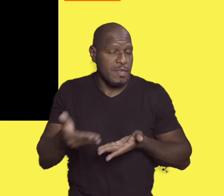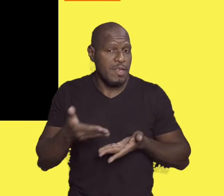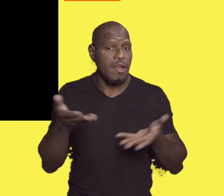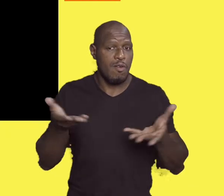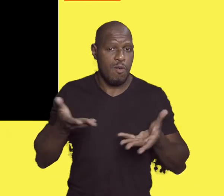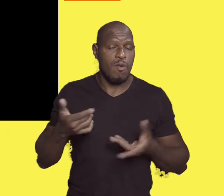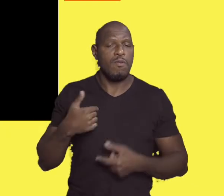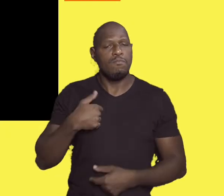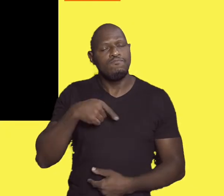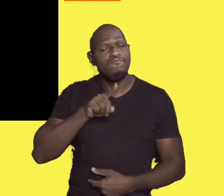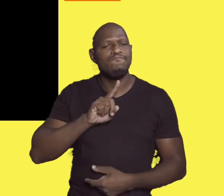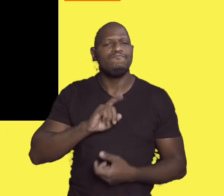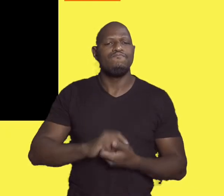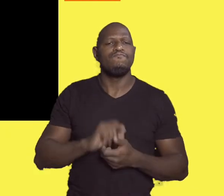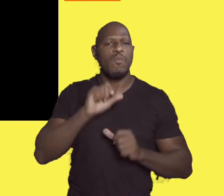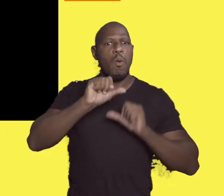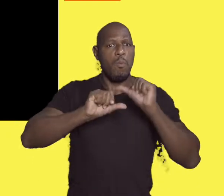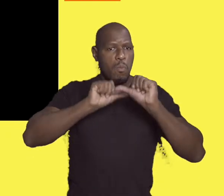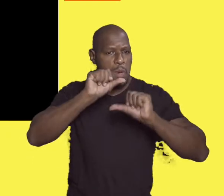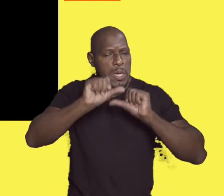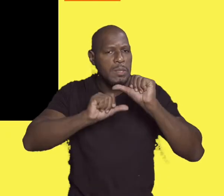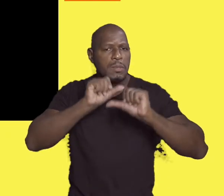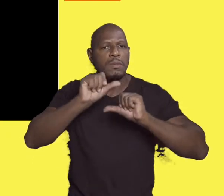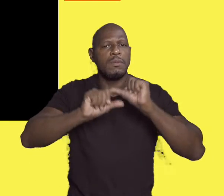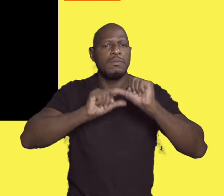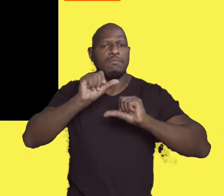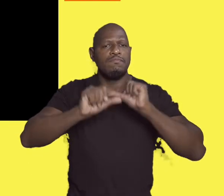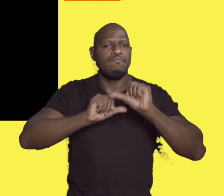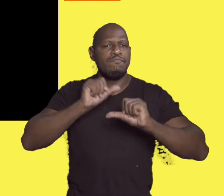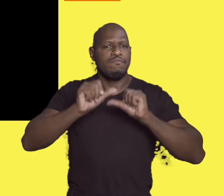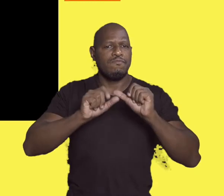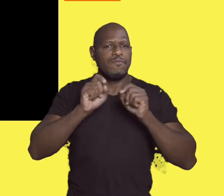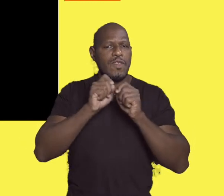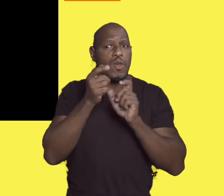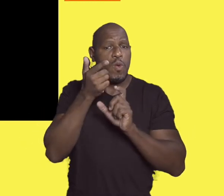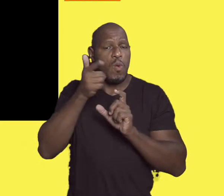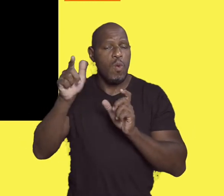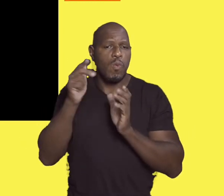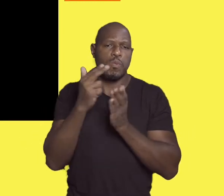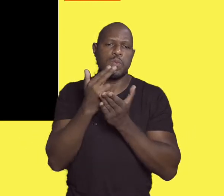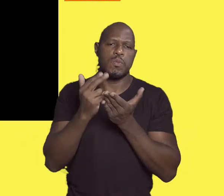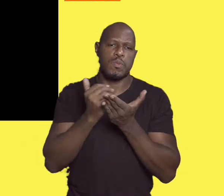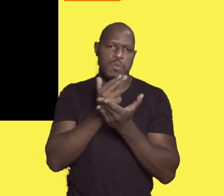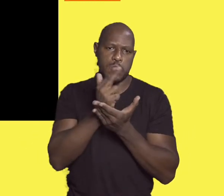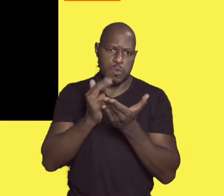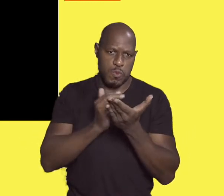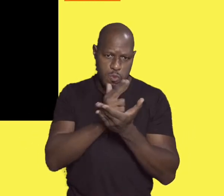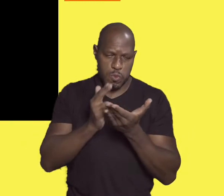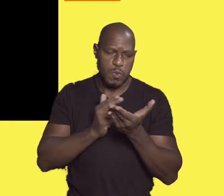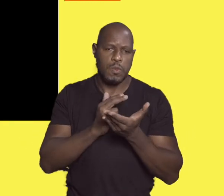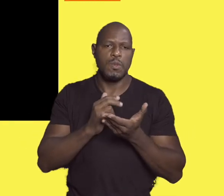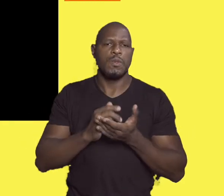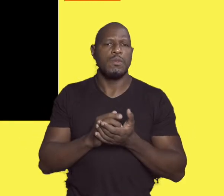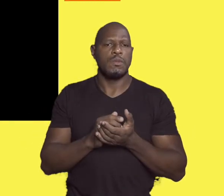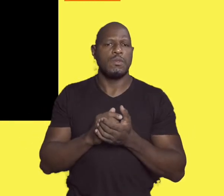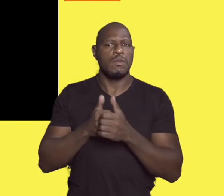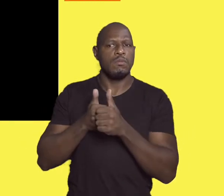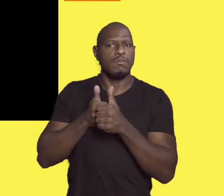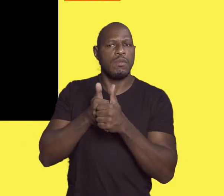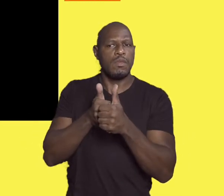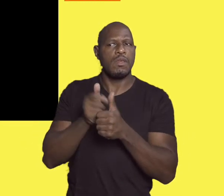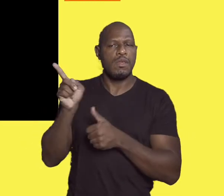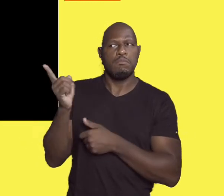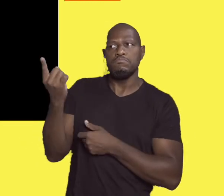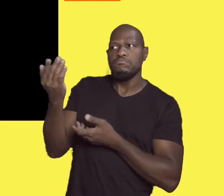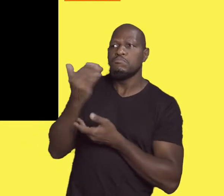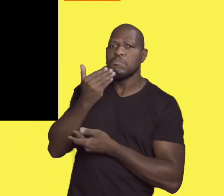agora eu vou mudar, fazer outro desenho com base nas observações que